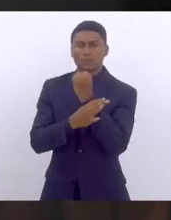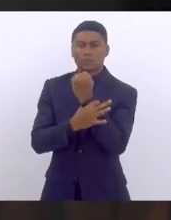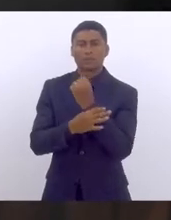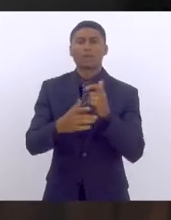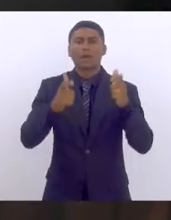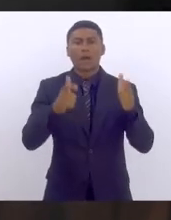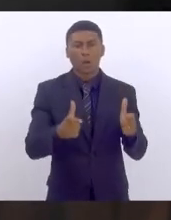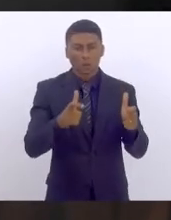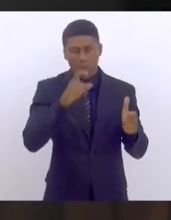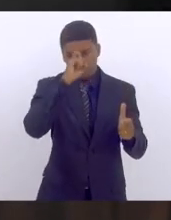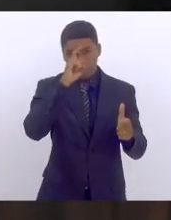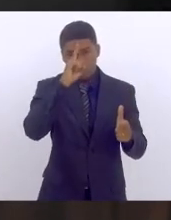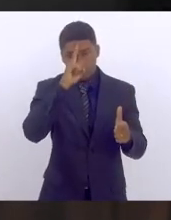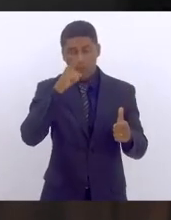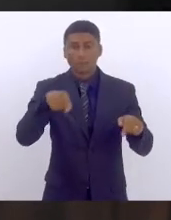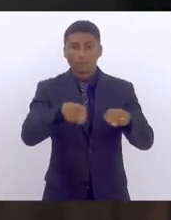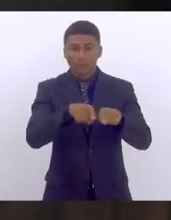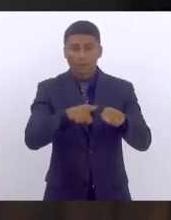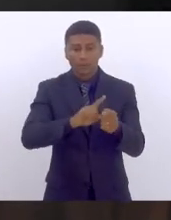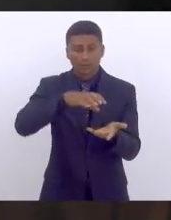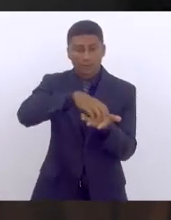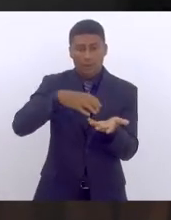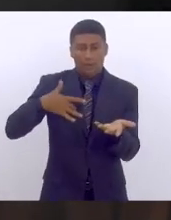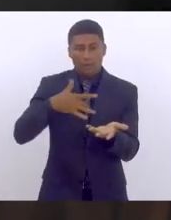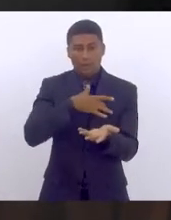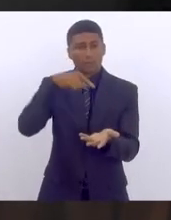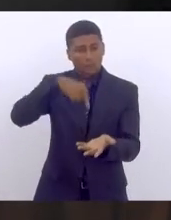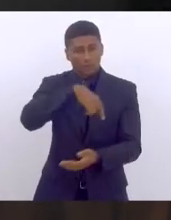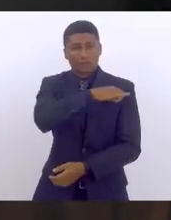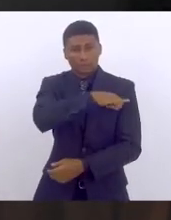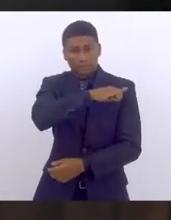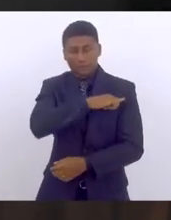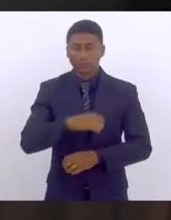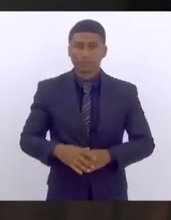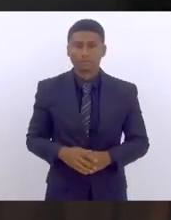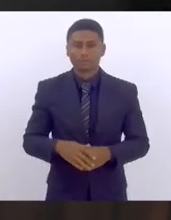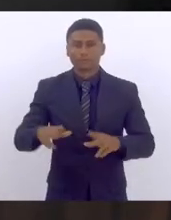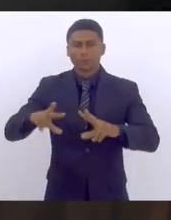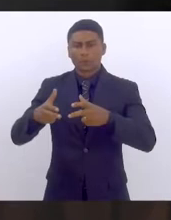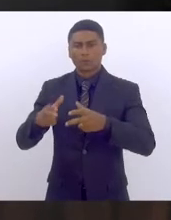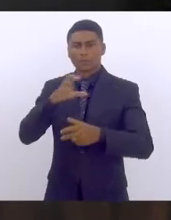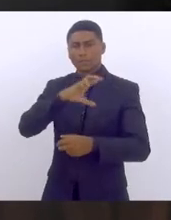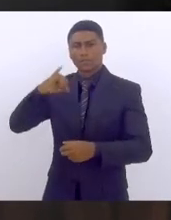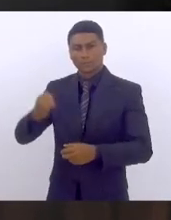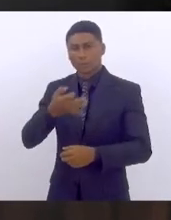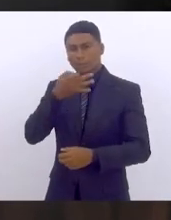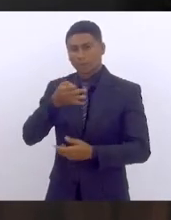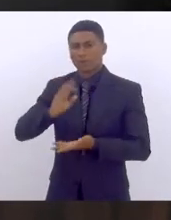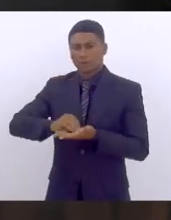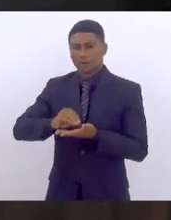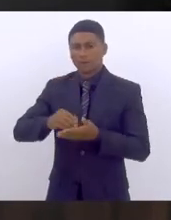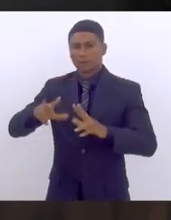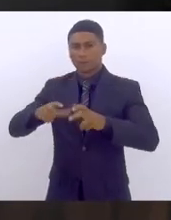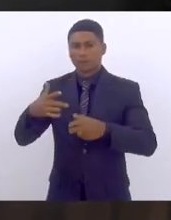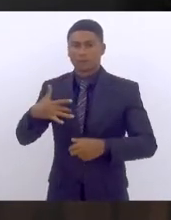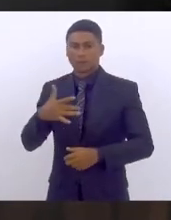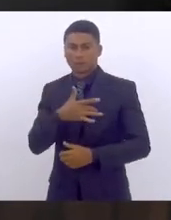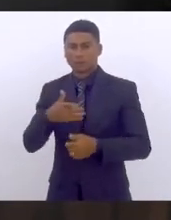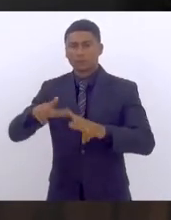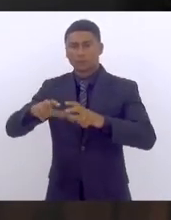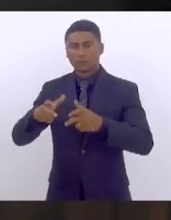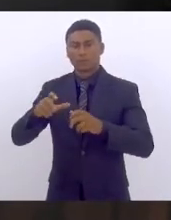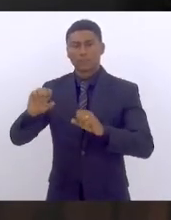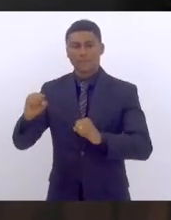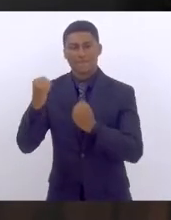hospitalares e clínicas no Estado do Rio de Janeiro e da outras providências, pendente de parecer das comissões de Constituição e Justiça, de Saúde, Defesa Civil,